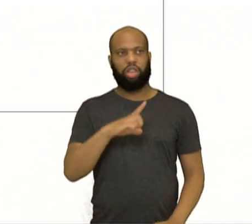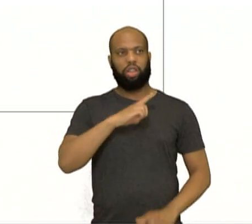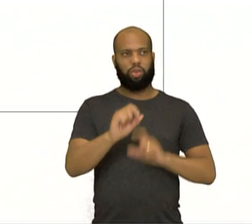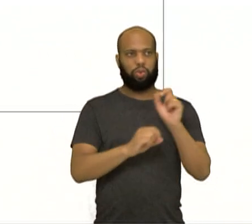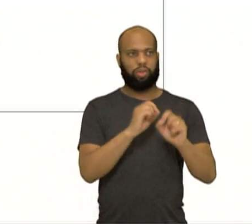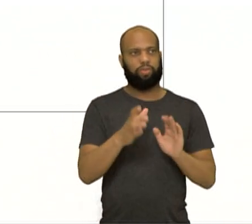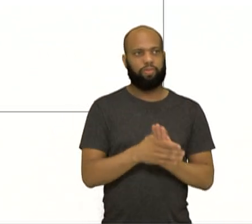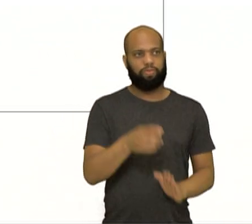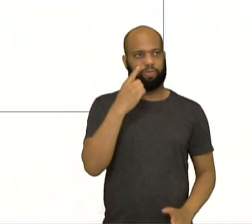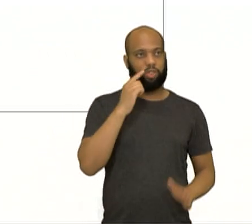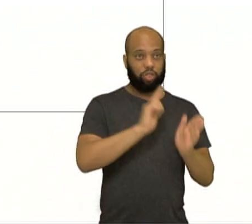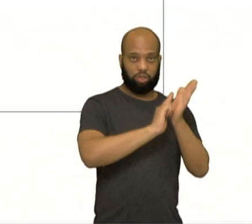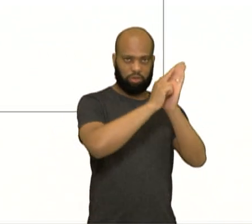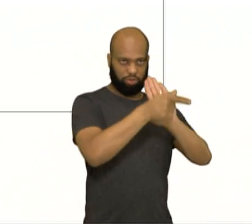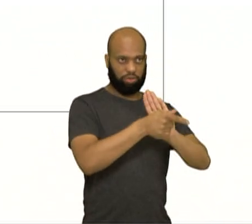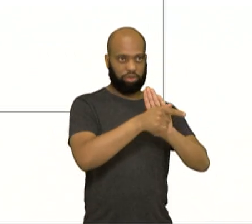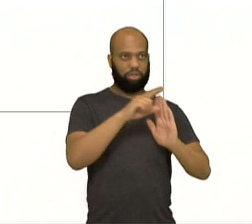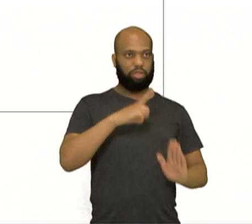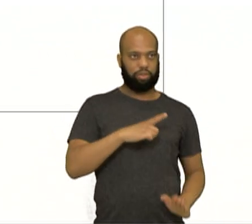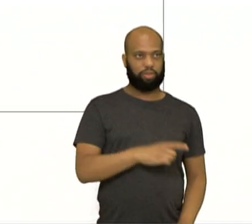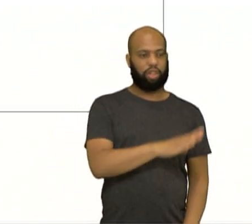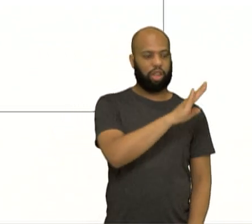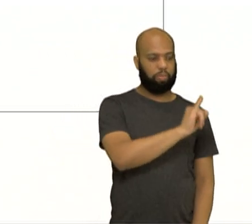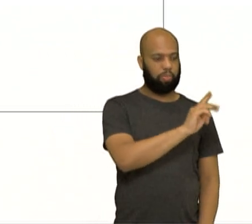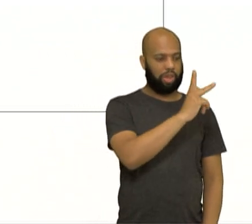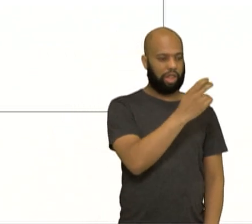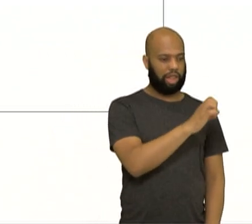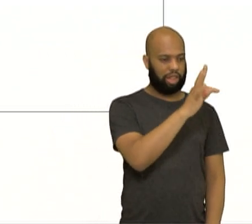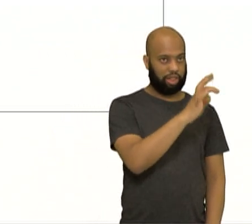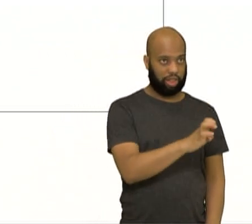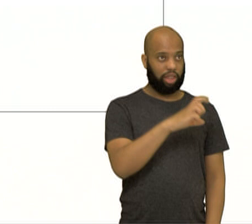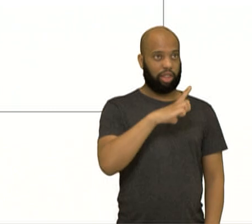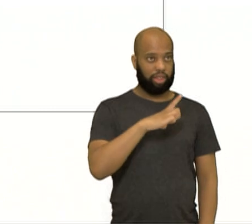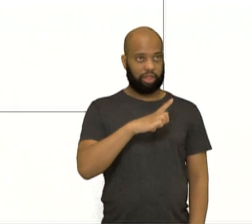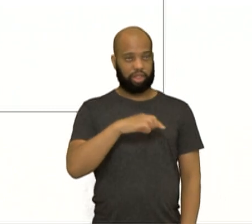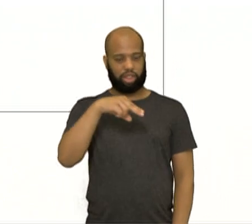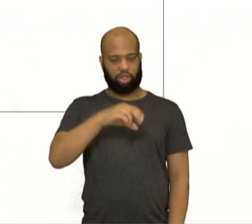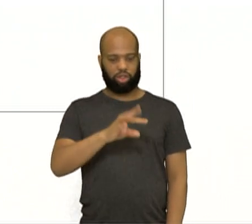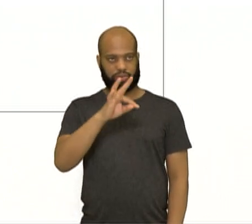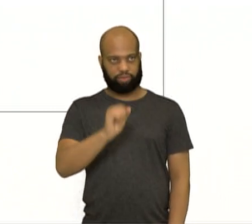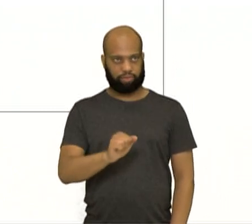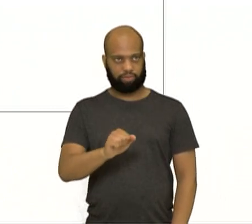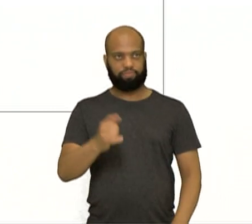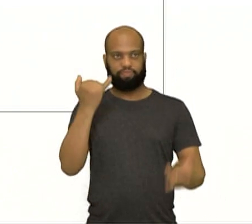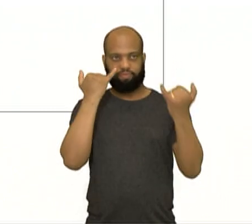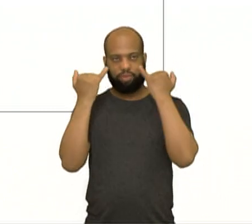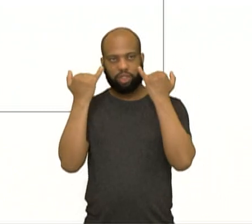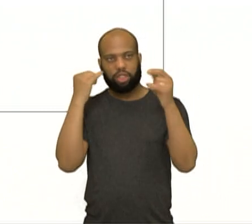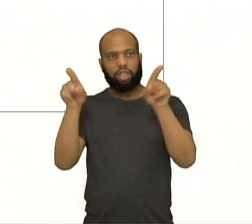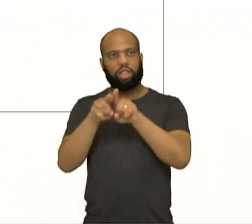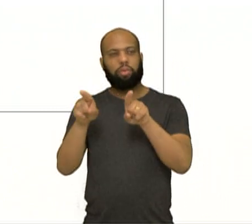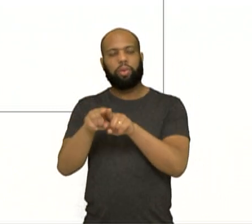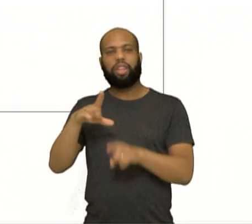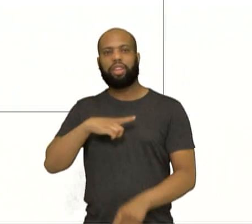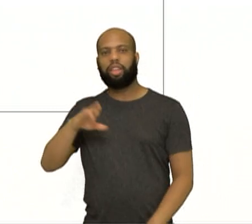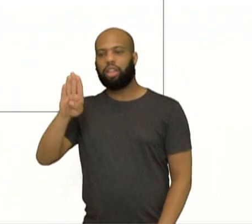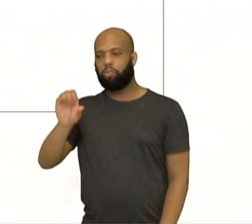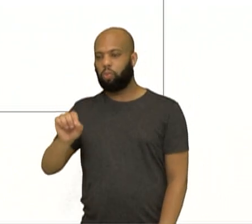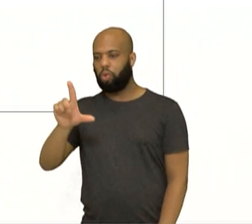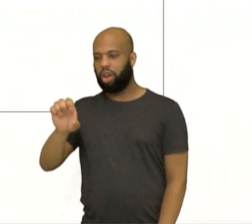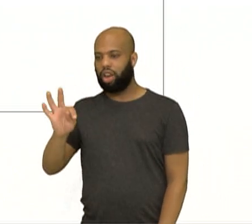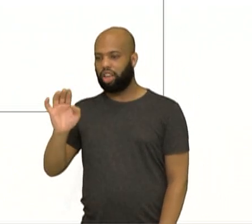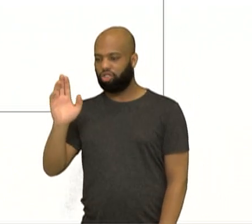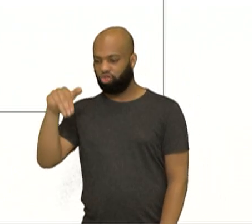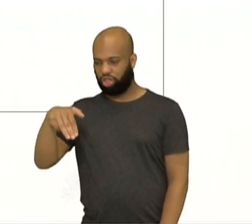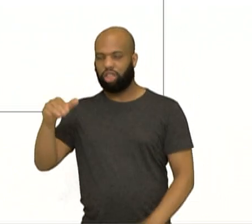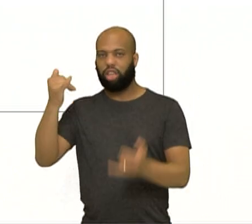preencher o gênero que vai ter aqui, então nós vamos ter aqui o bilhete, a nota, notícia e o boletim informativo. O tipo